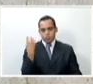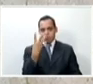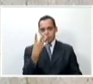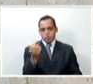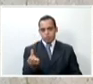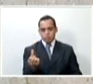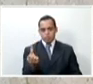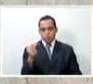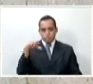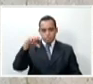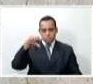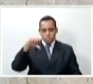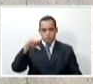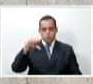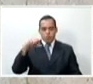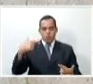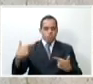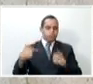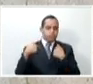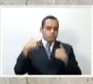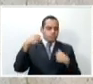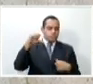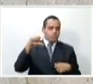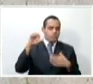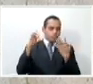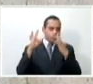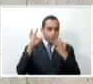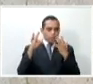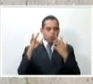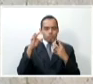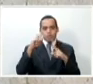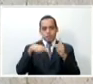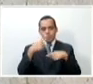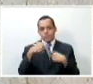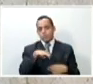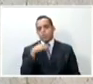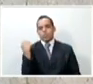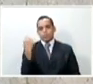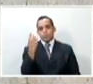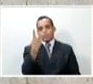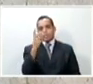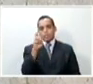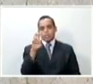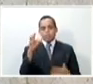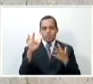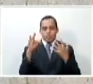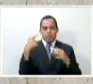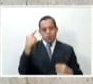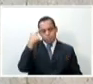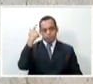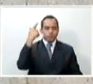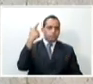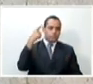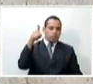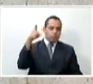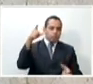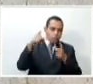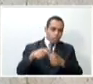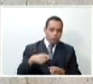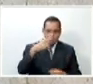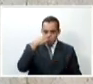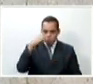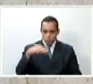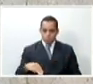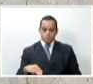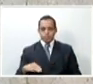9 de fevereiro. Perdão, foi baleado no dia 9 e morreu no dia 15 de fevereiro. Levou um tiro na cabeça durante tentativa de roubo no Morumbi.